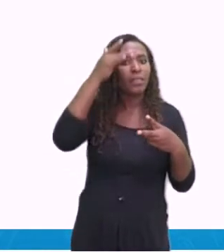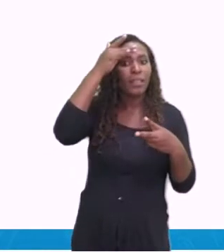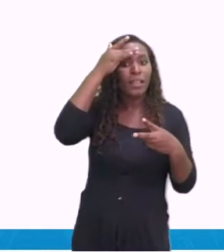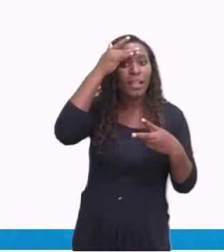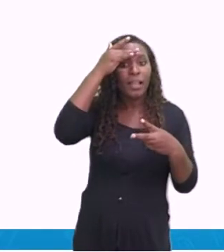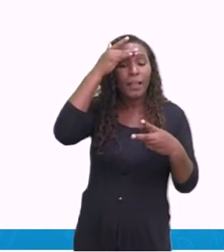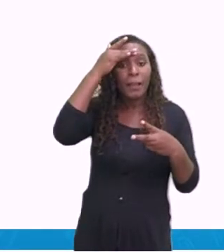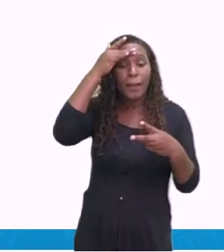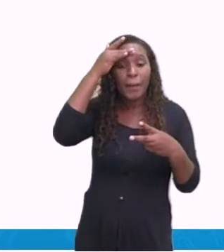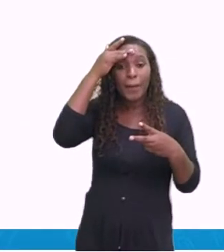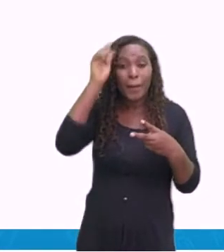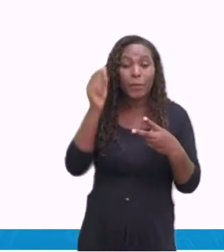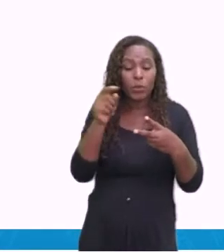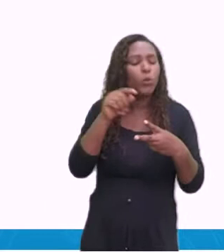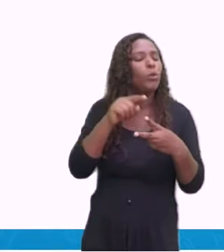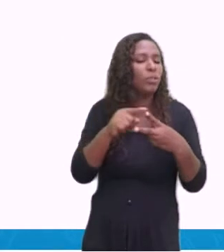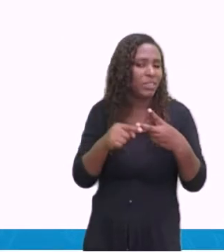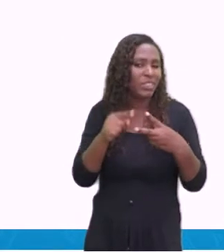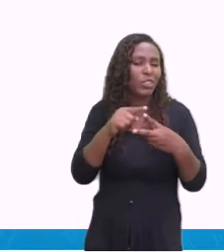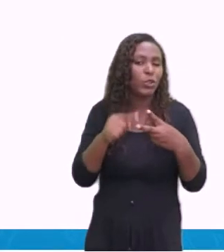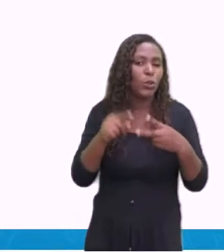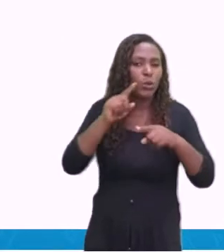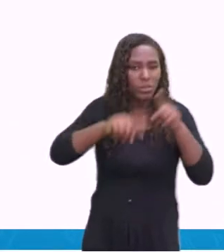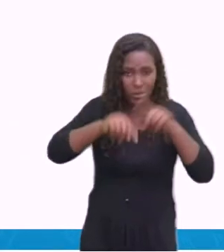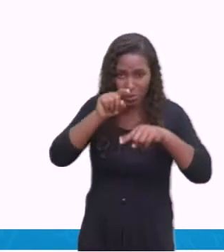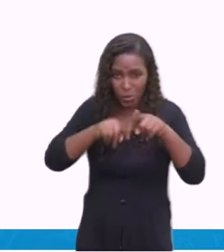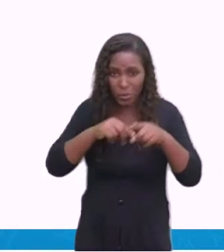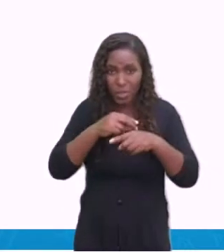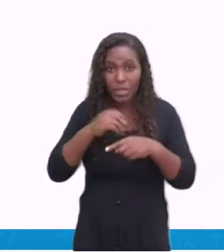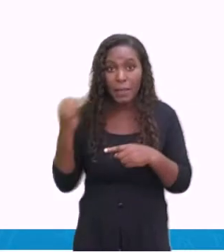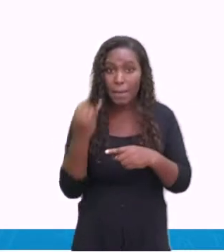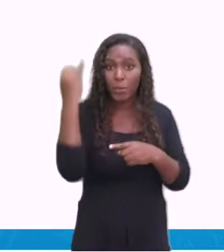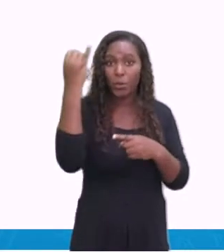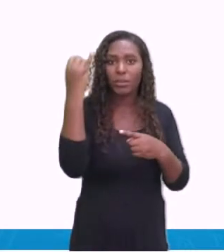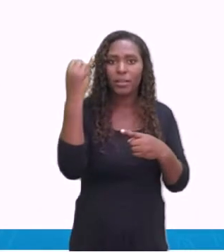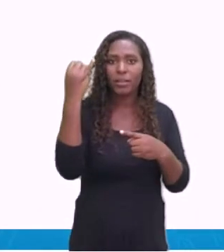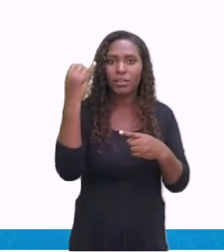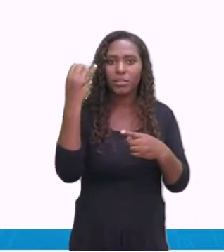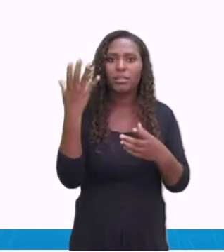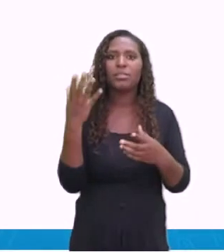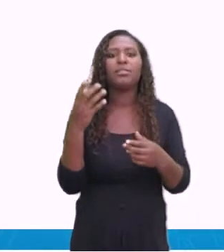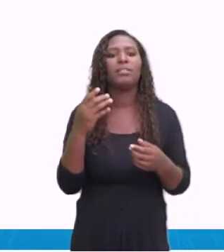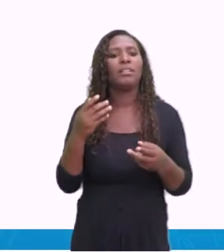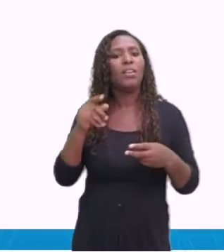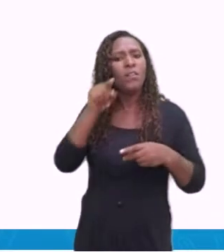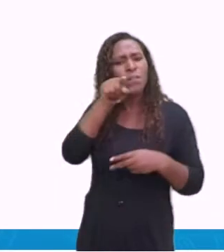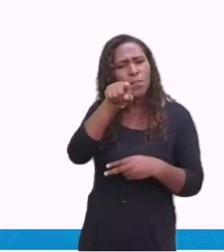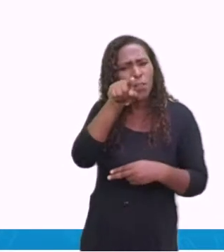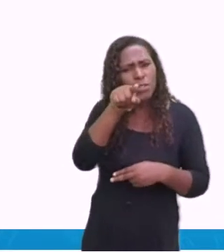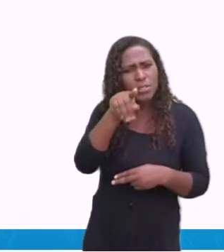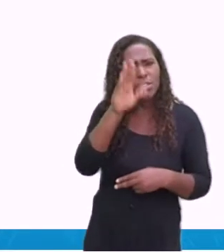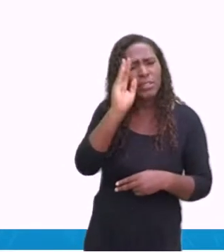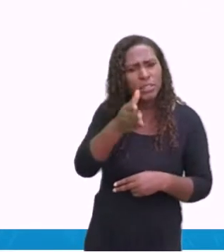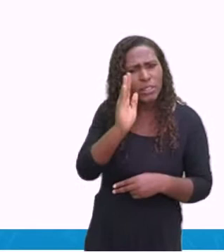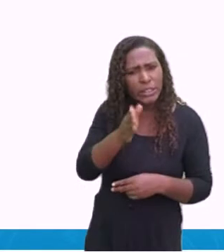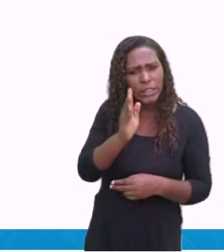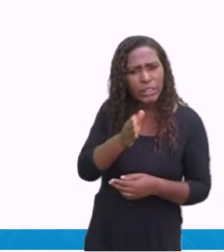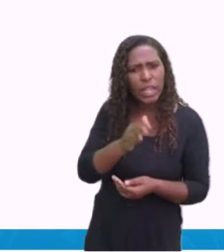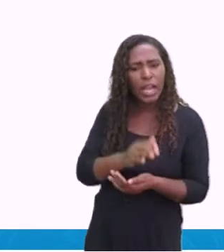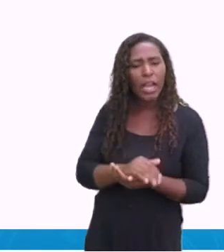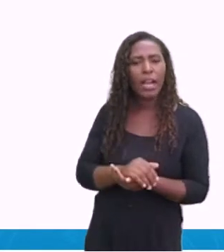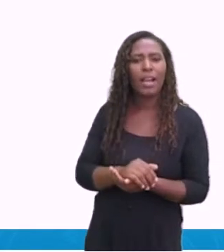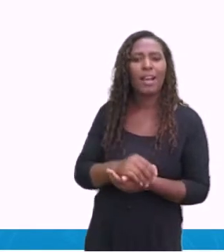árvore? Acho que sim, vocês já ouviram falar dela. E principalmente quando falamos